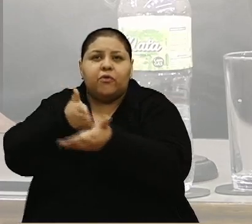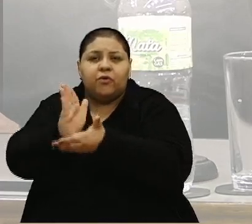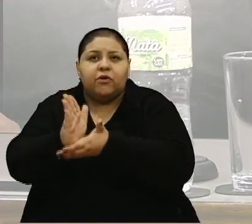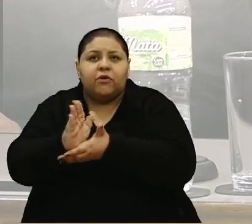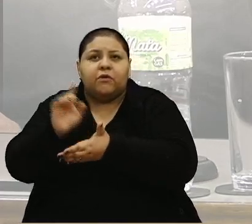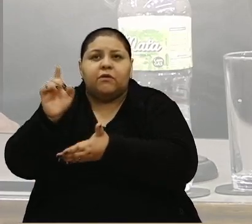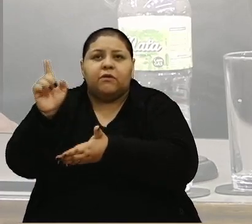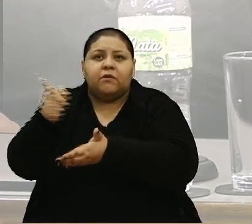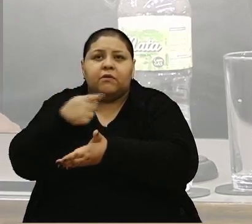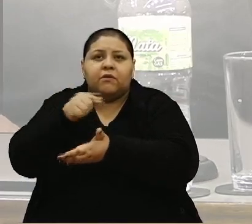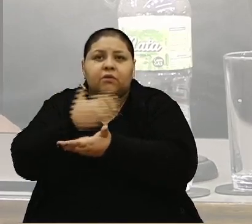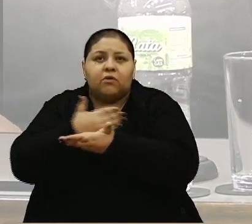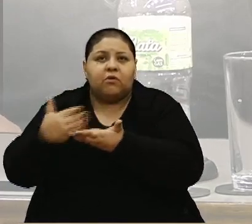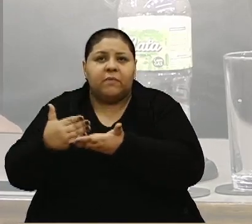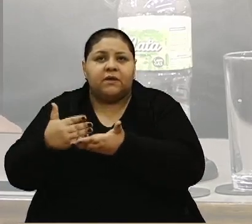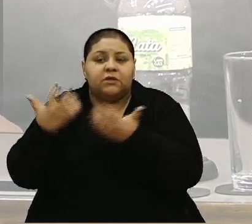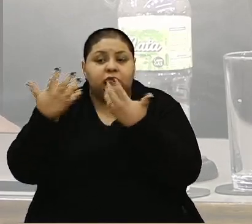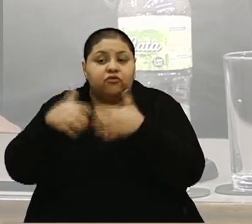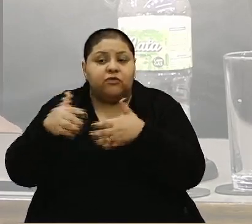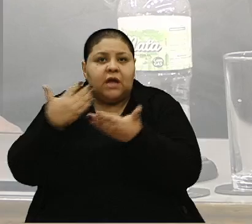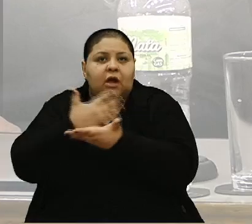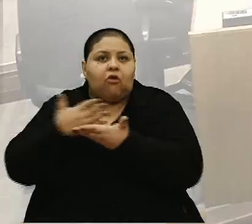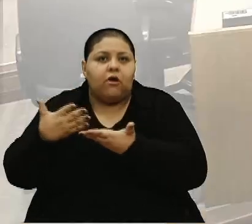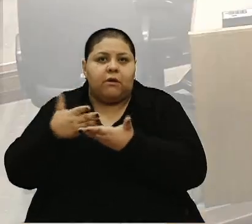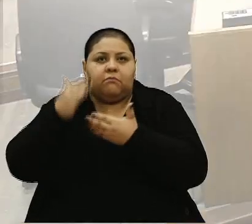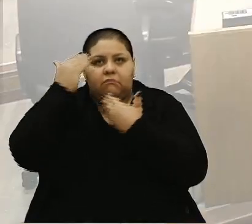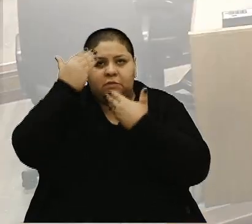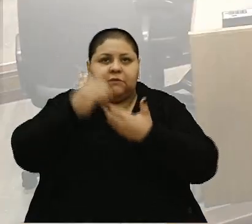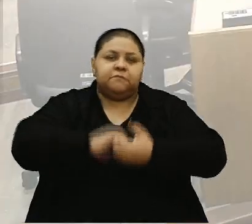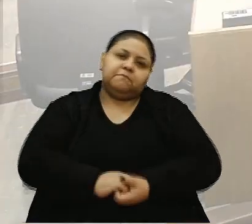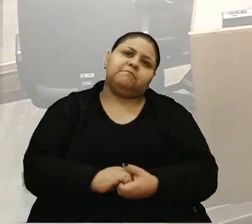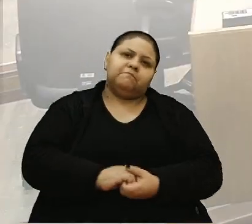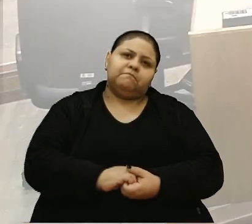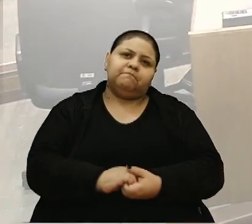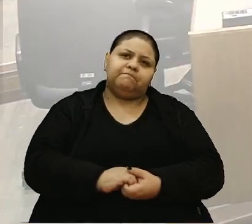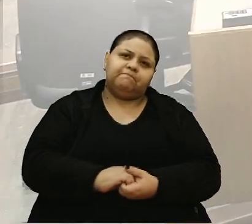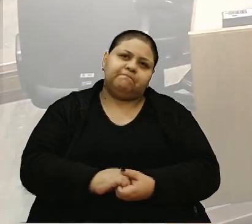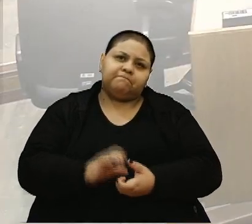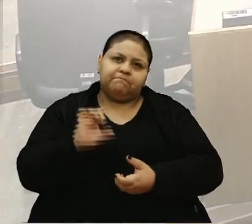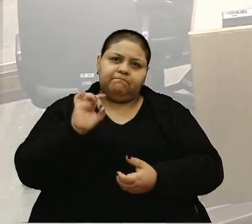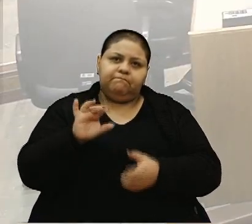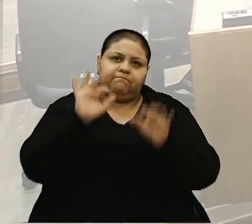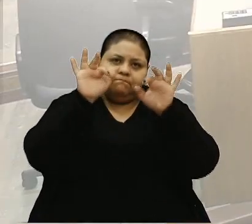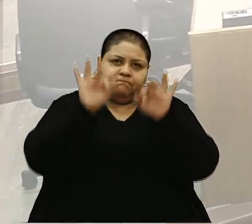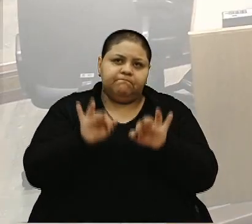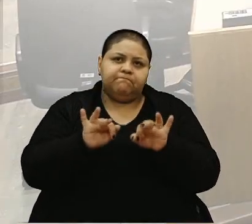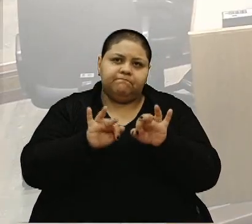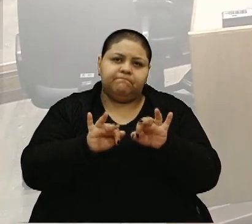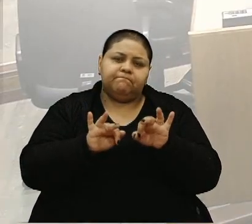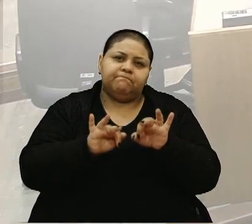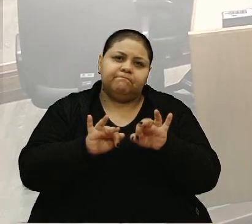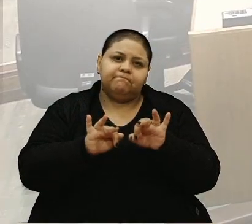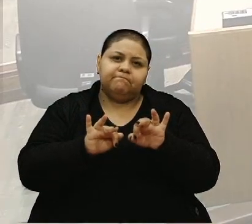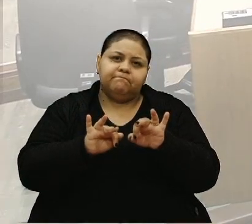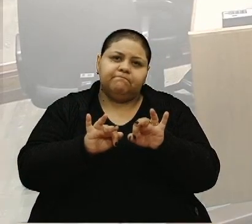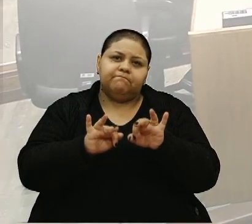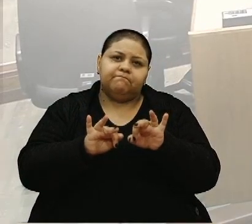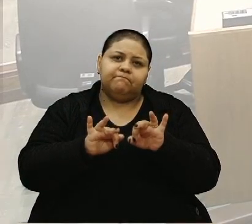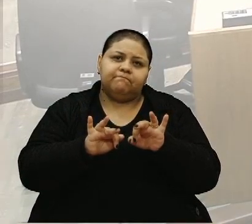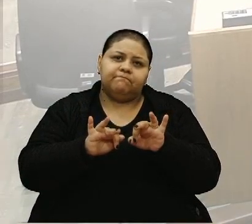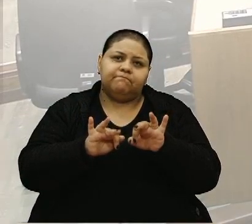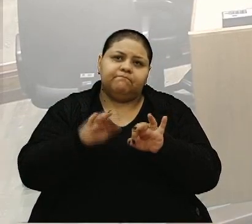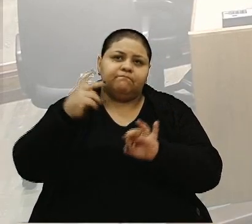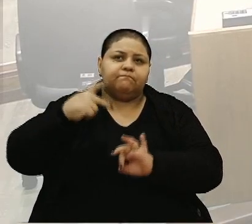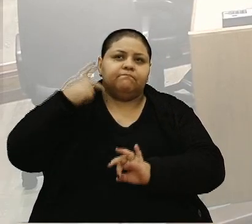veto para ver se ele começa a funcionar a partir de agora. Obrigado. Só para concluir, o vereador